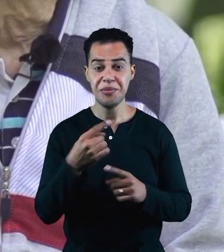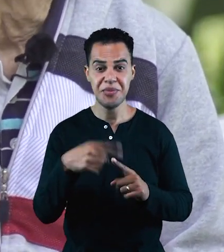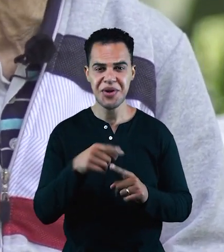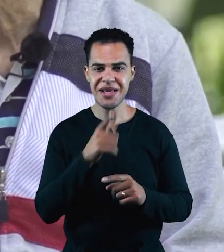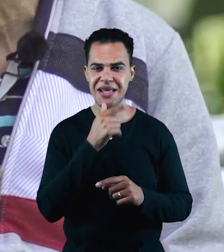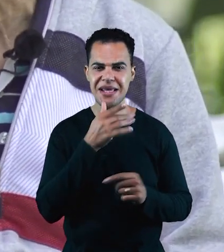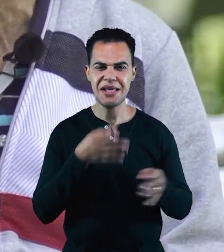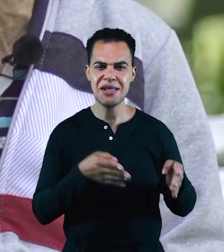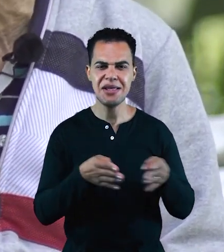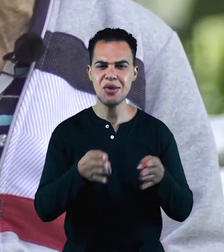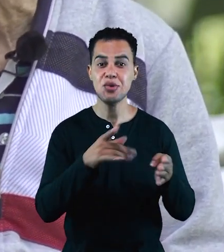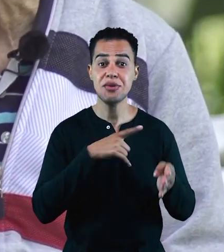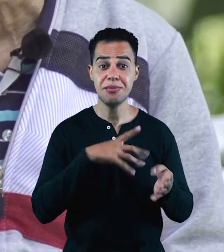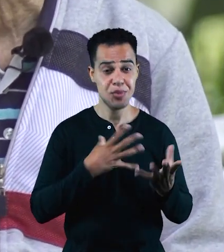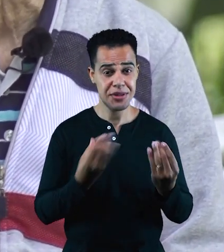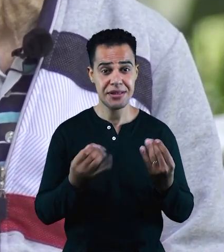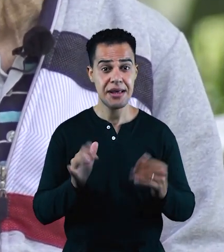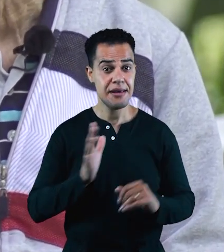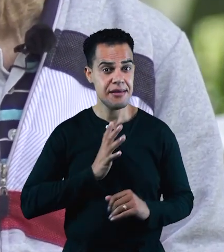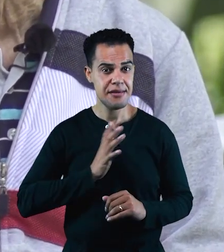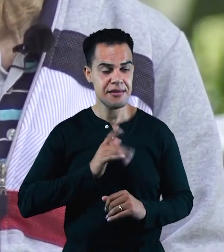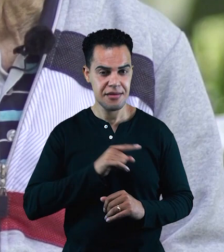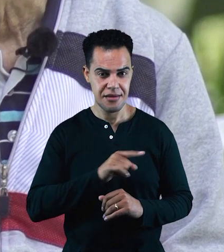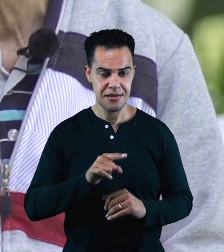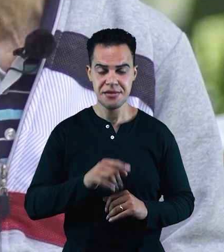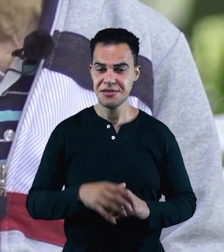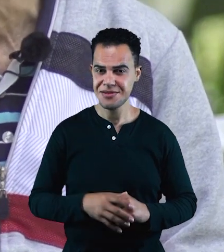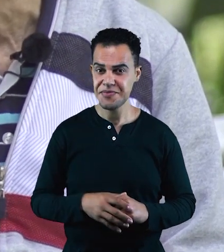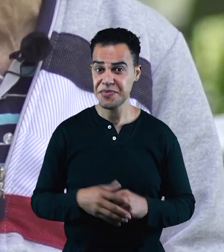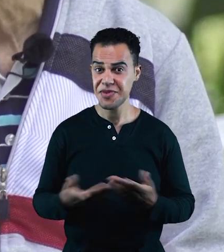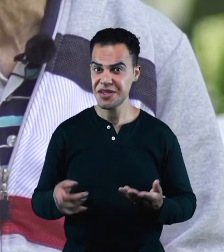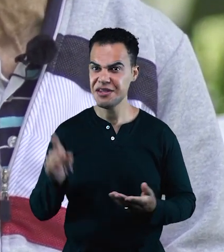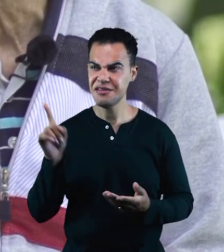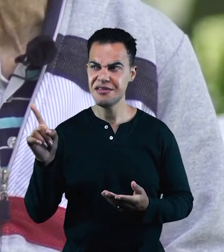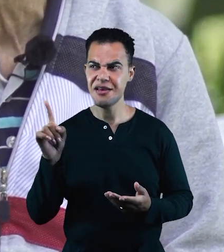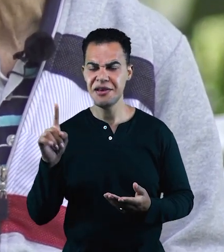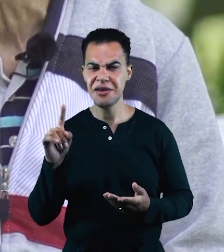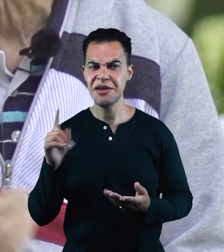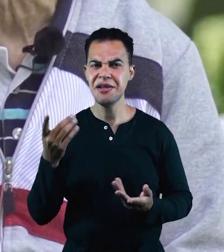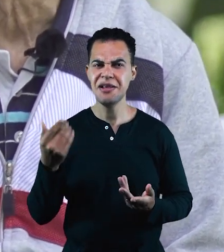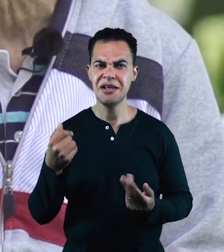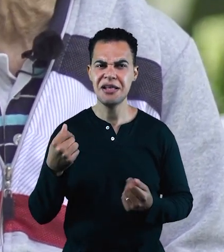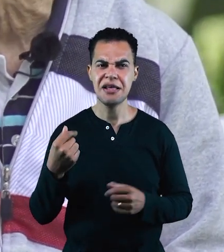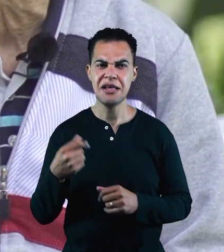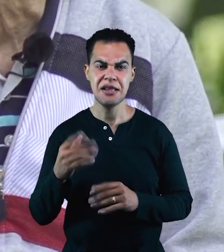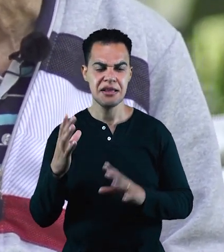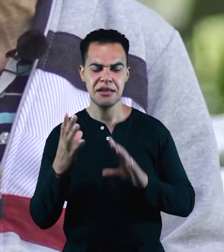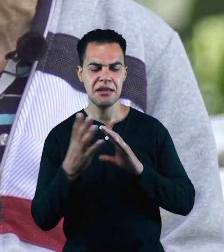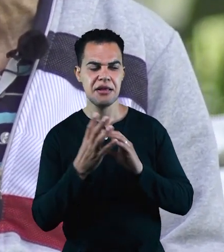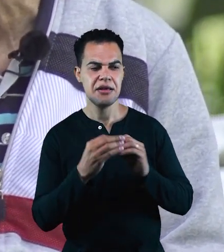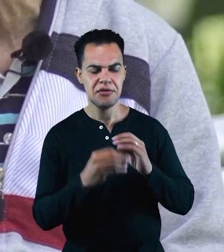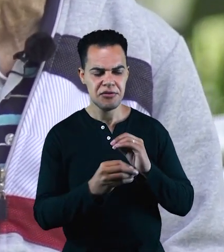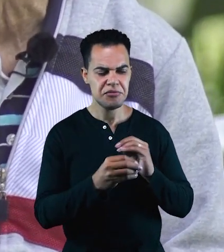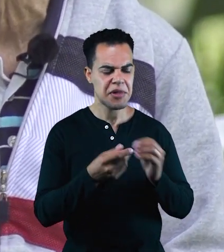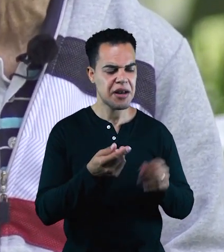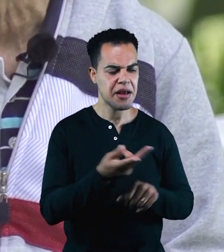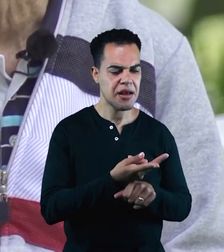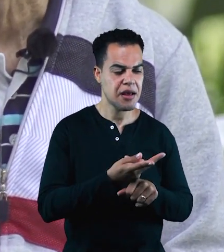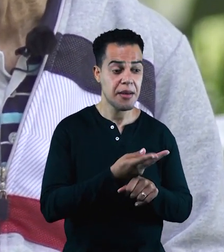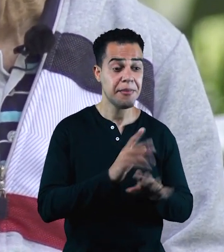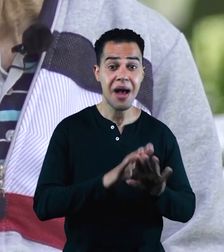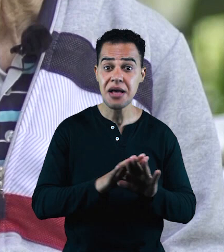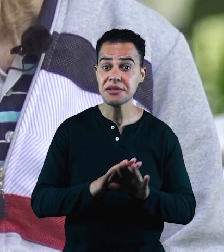tinham muita riqueza nesse aspecto. E ele, como um bandoleiro, foi caçado pelas autoridades de Minas